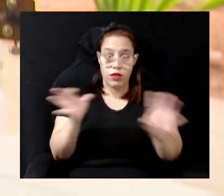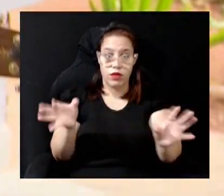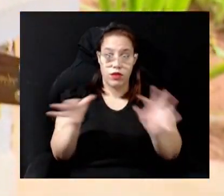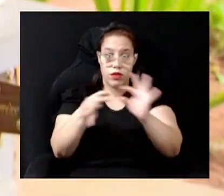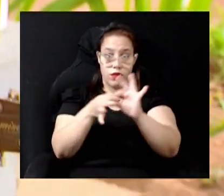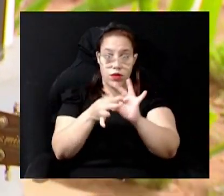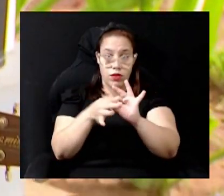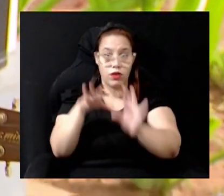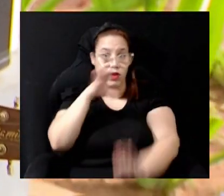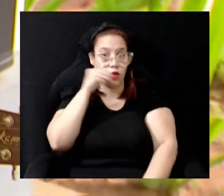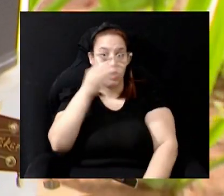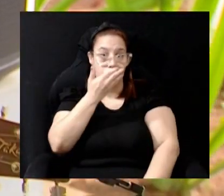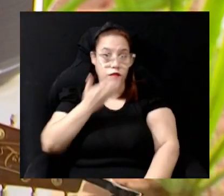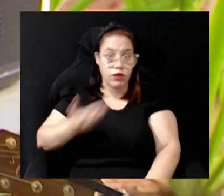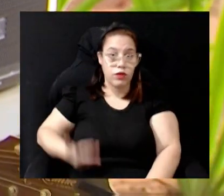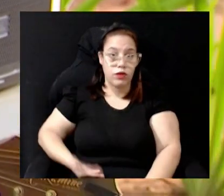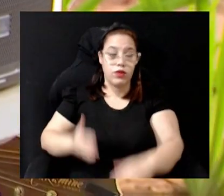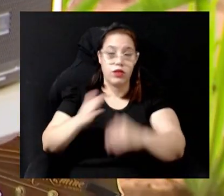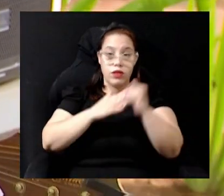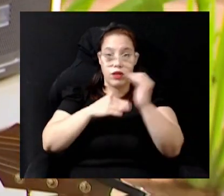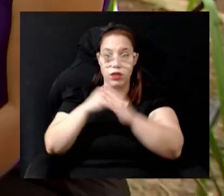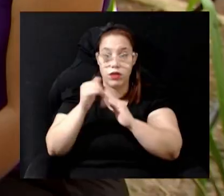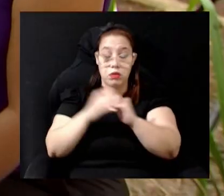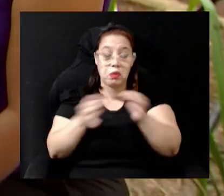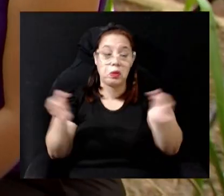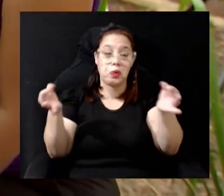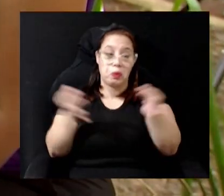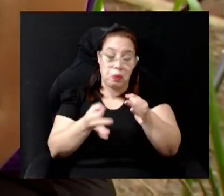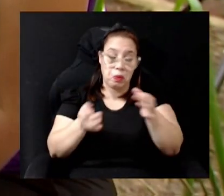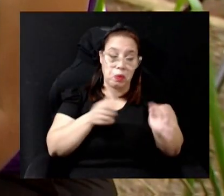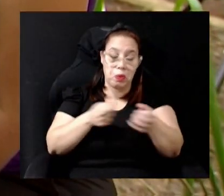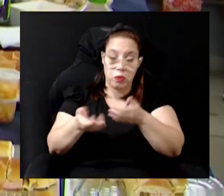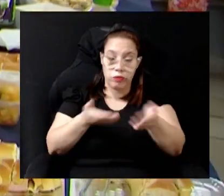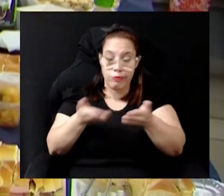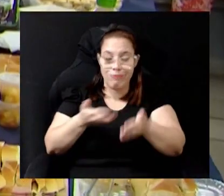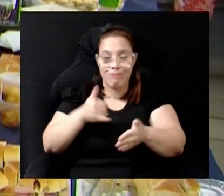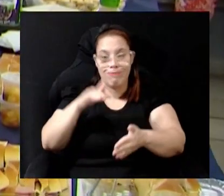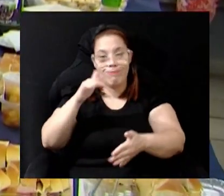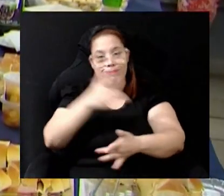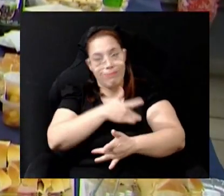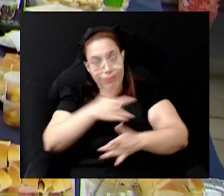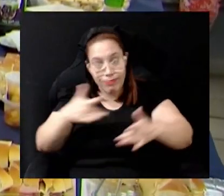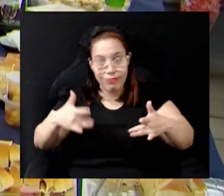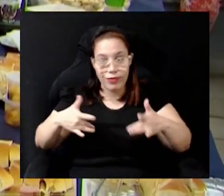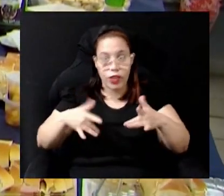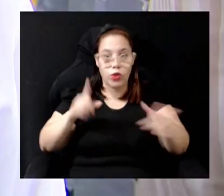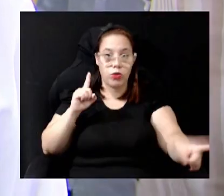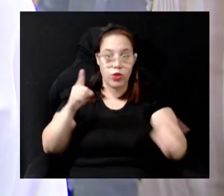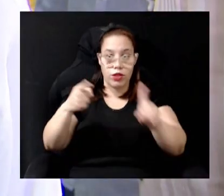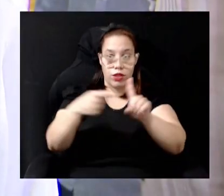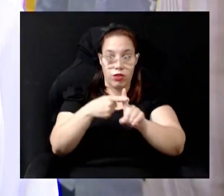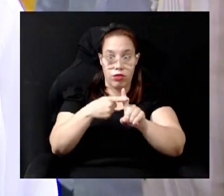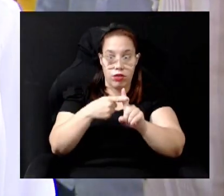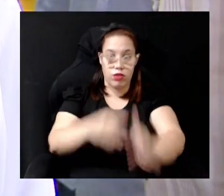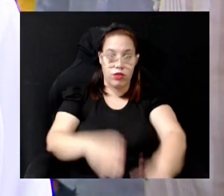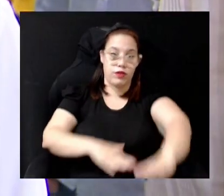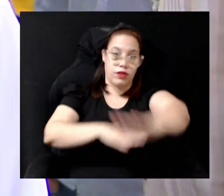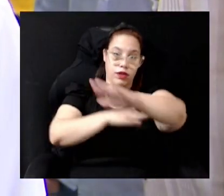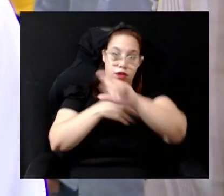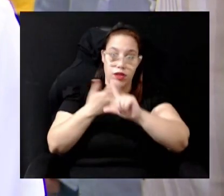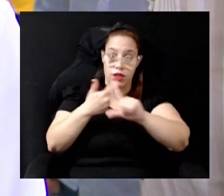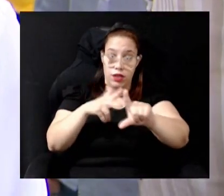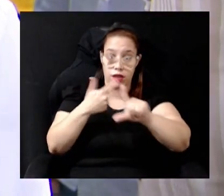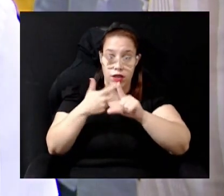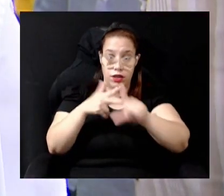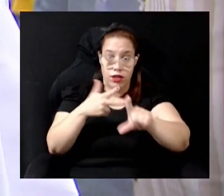e proporcionar um clima organizacional cada vez mais saudável e positivo na Casa Legislativa. Eu acho que é uma